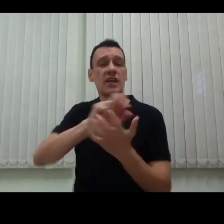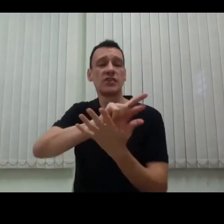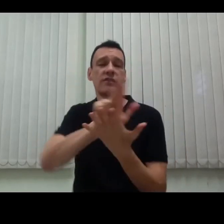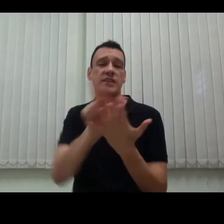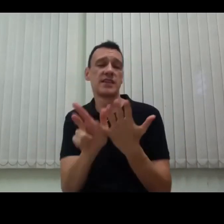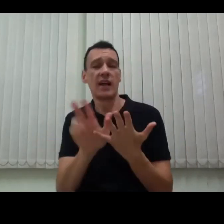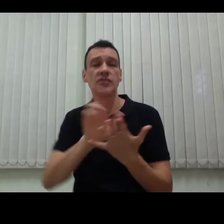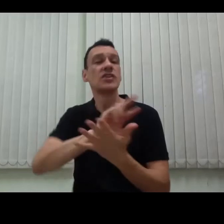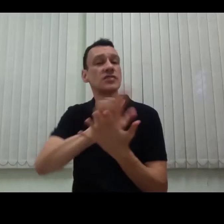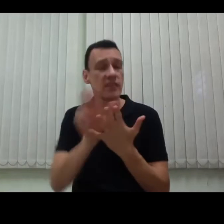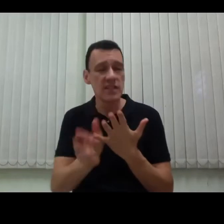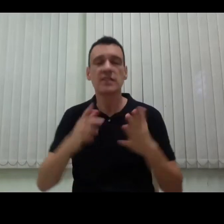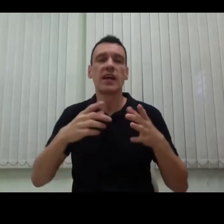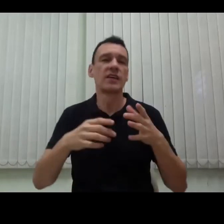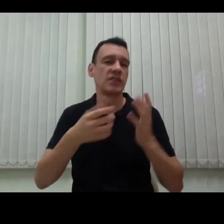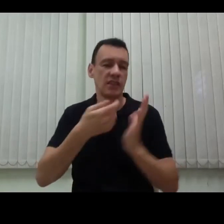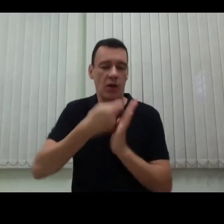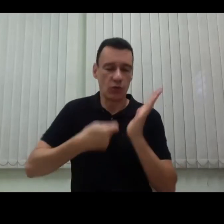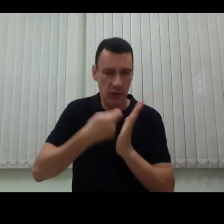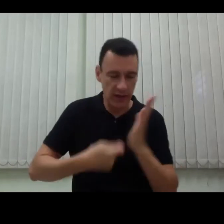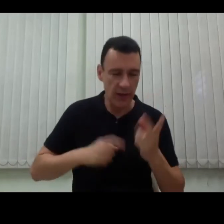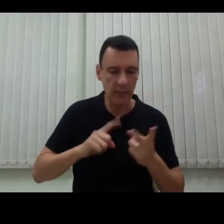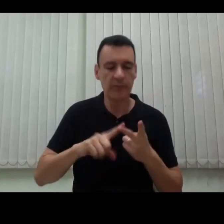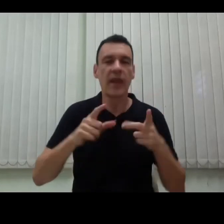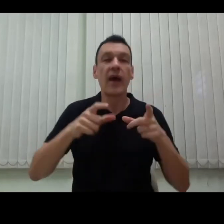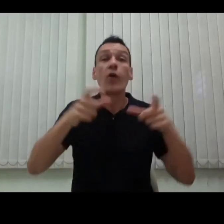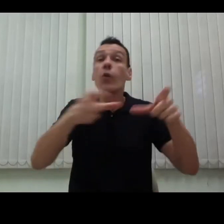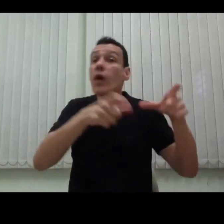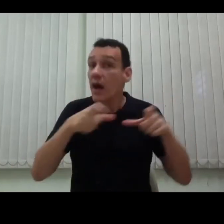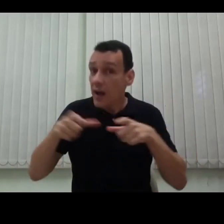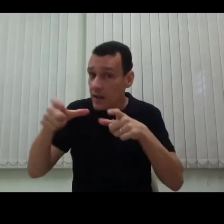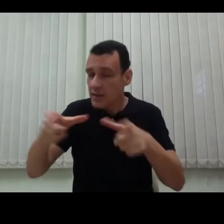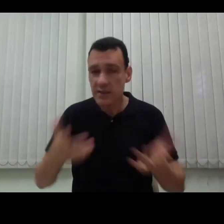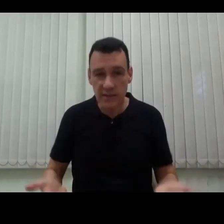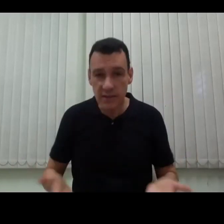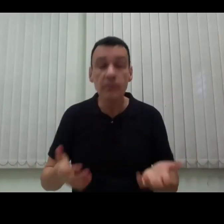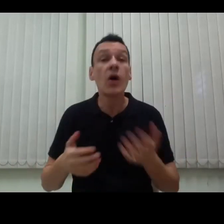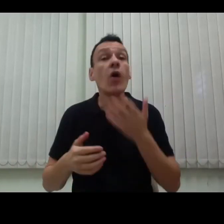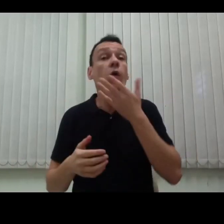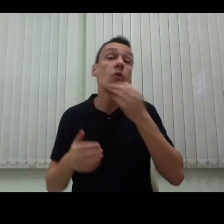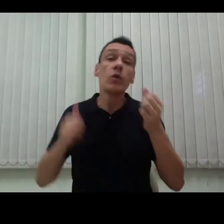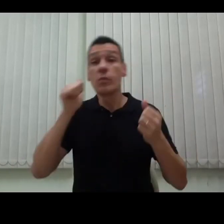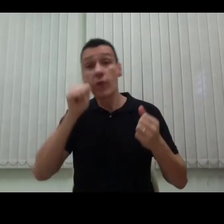de regionalidade, a presença de autores e autoras, né?